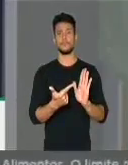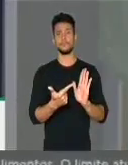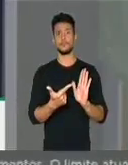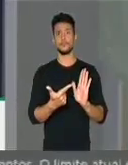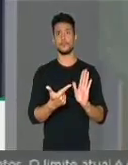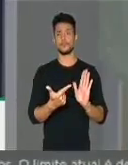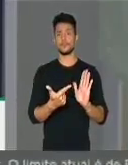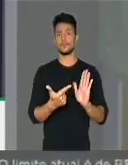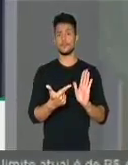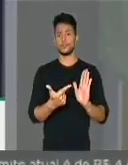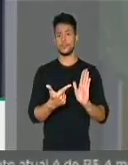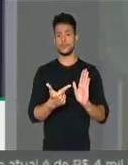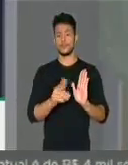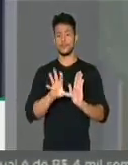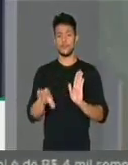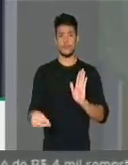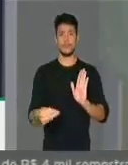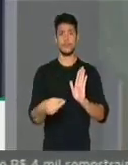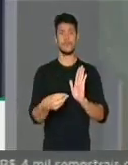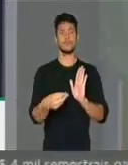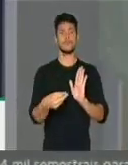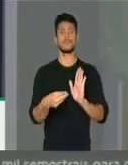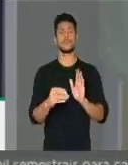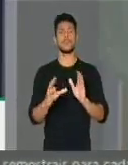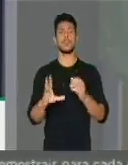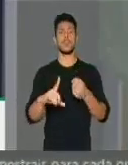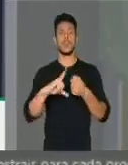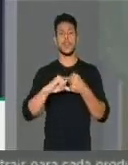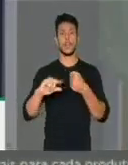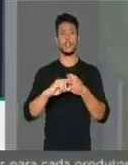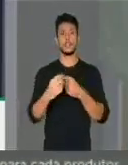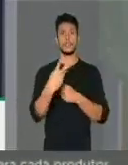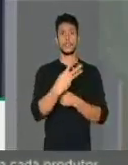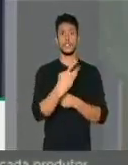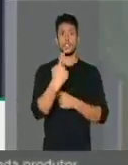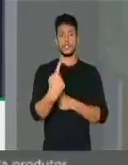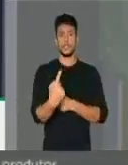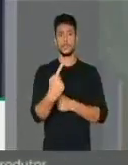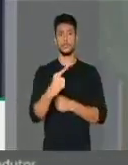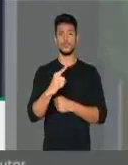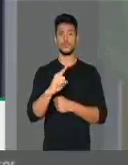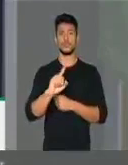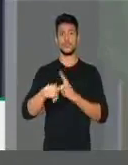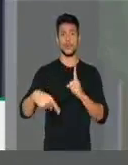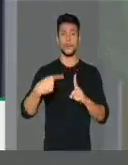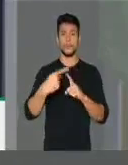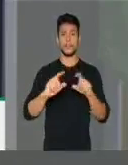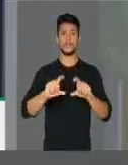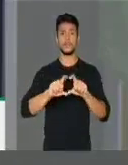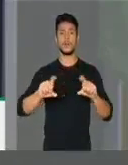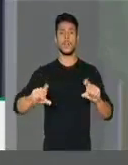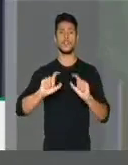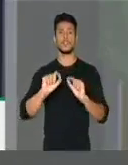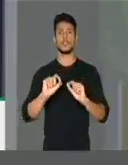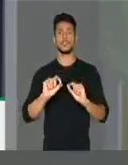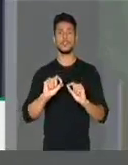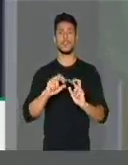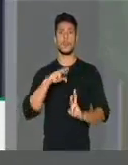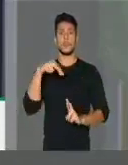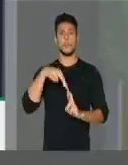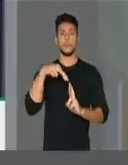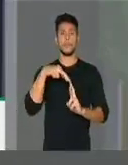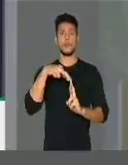de número 12, inclua-se no artigo 31 do projeto de lei o seguinte parágrafo único: